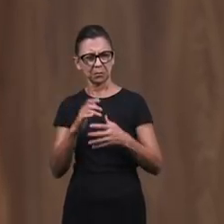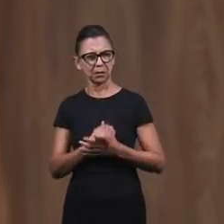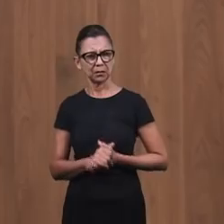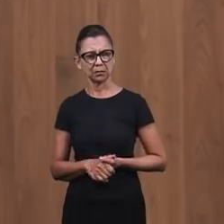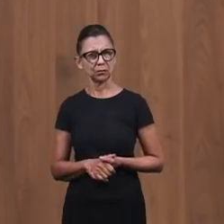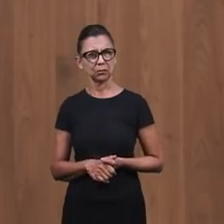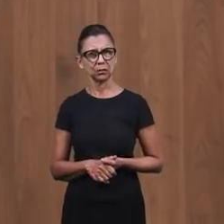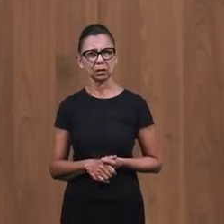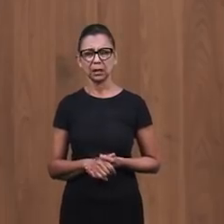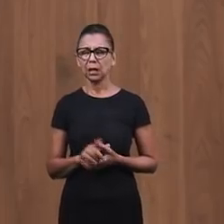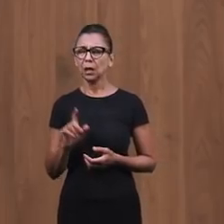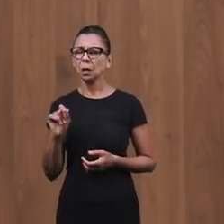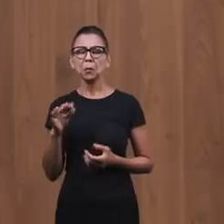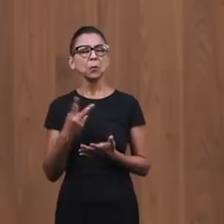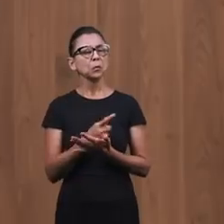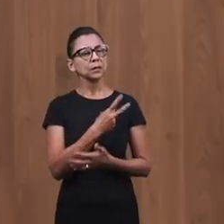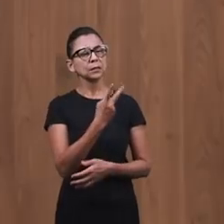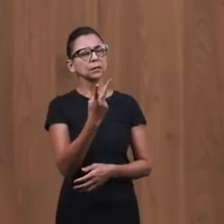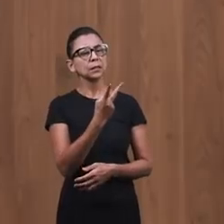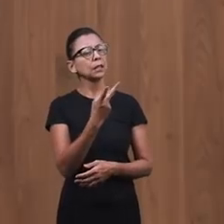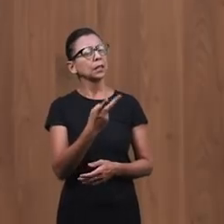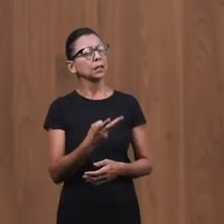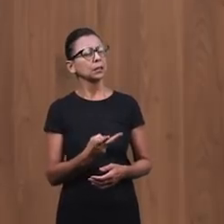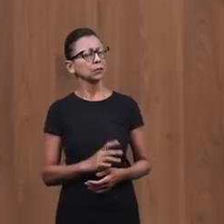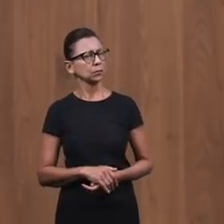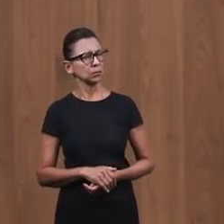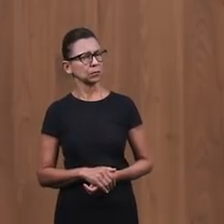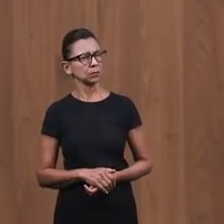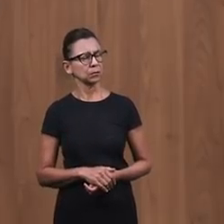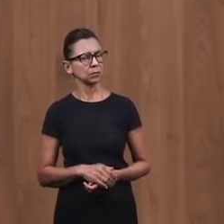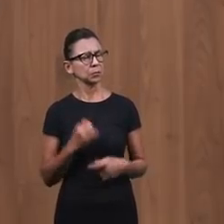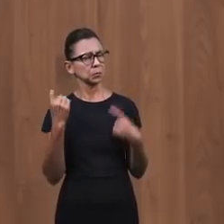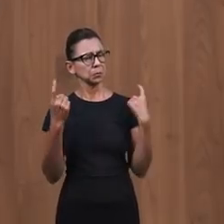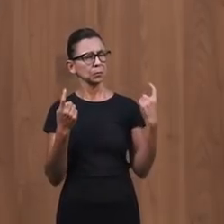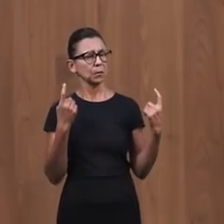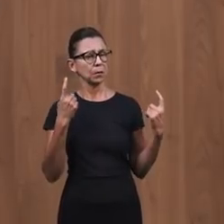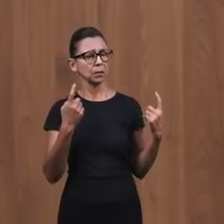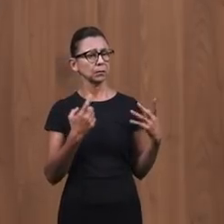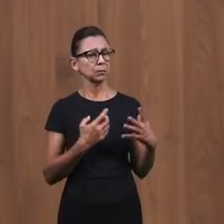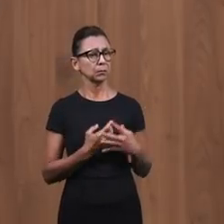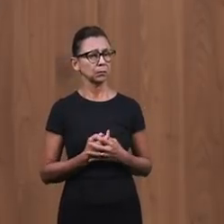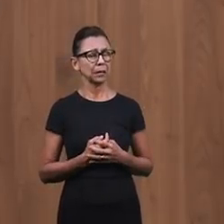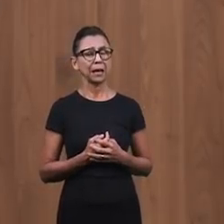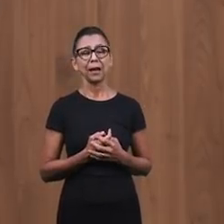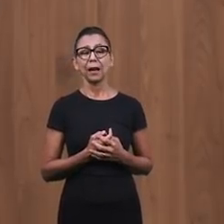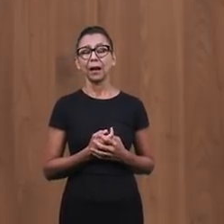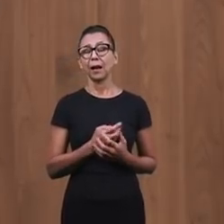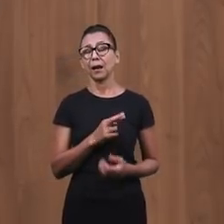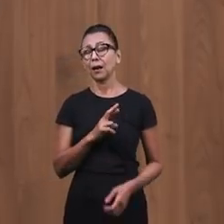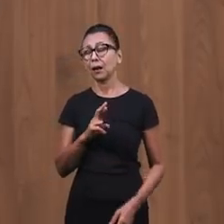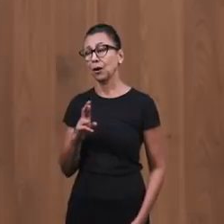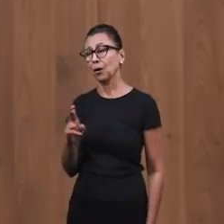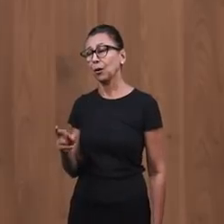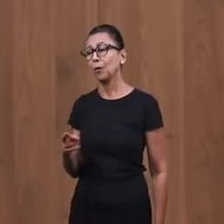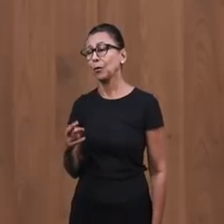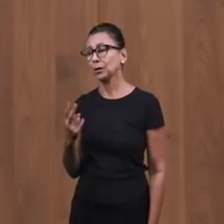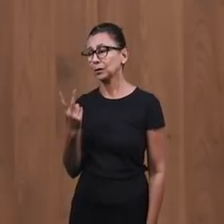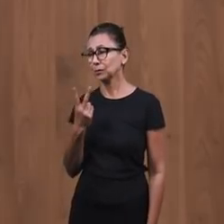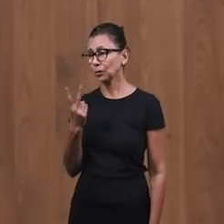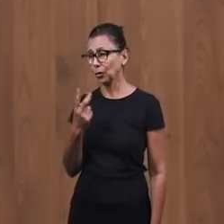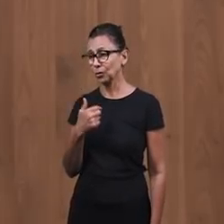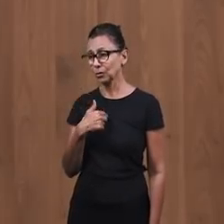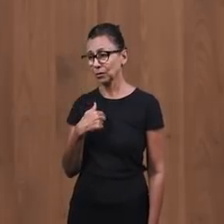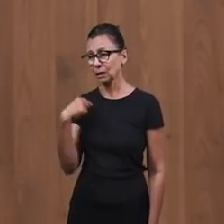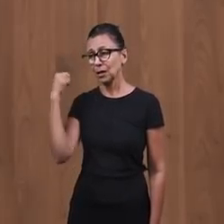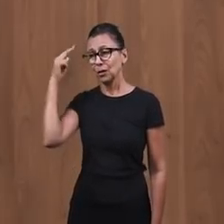perguntou a eles: o que está acontecendo? Por que está turbado o coração de vocês? E eles então disseram que